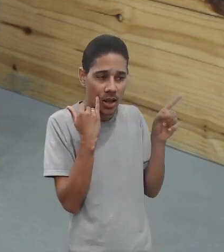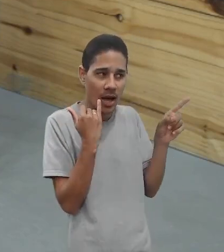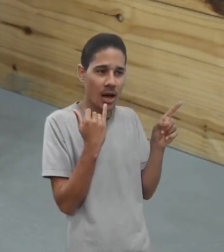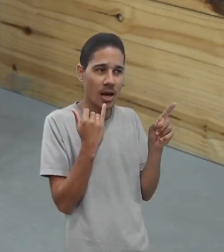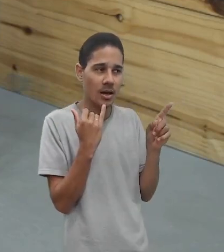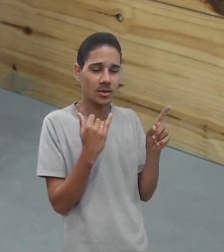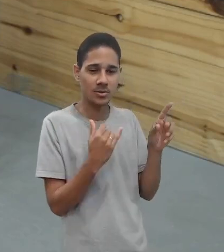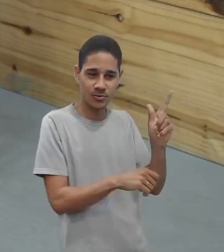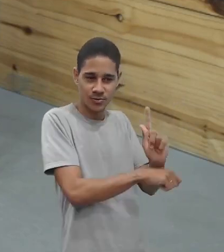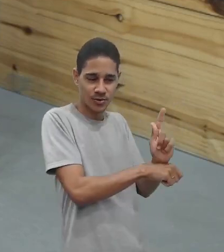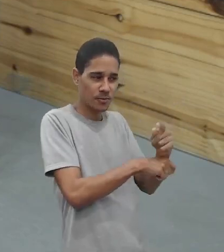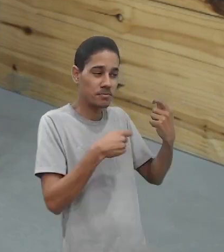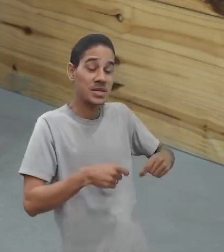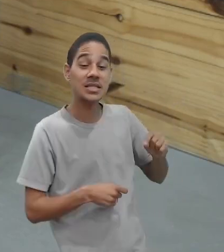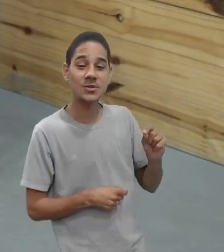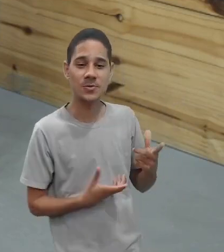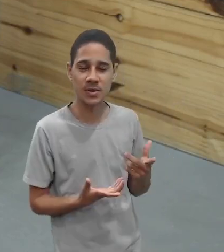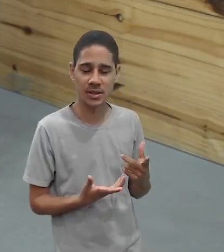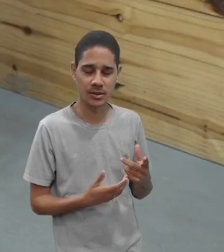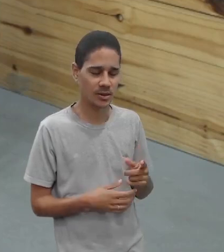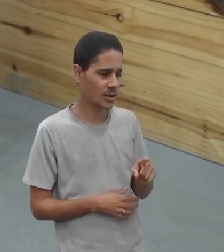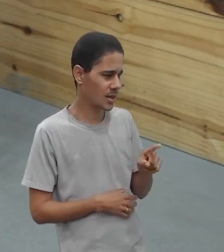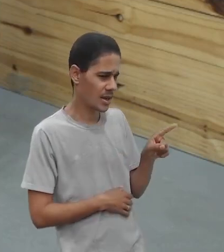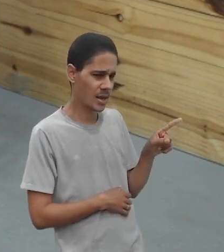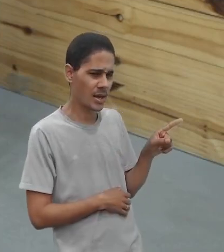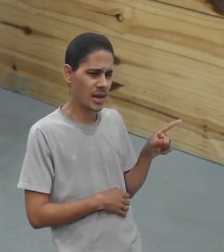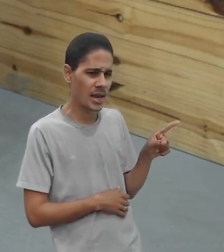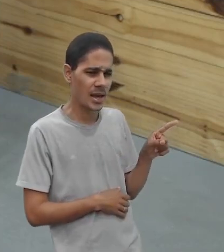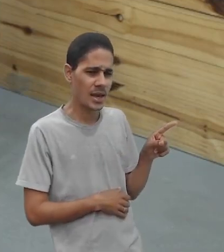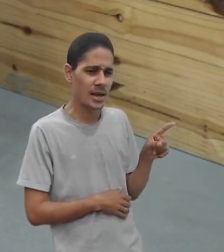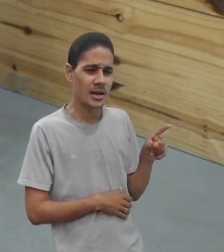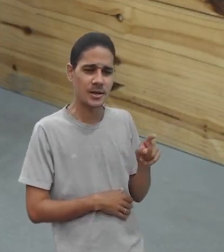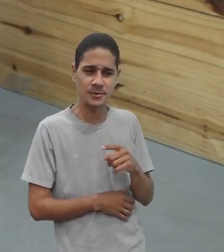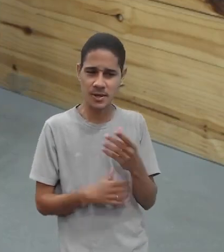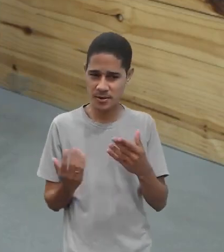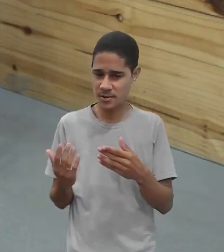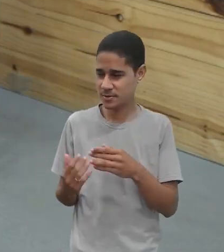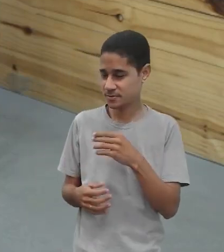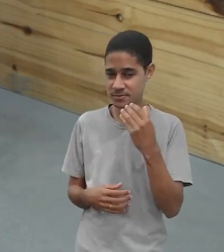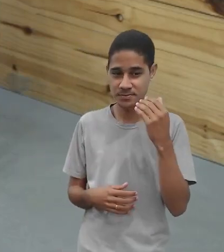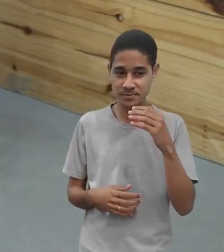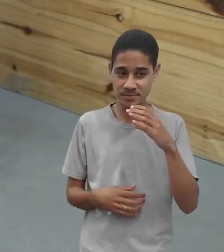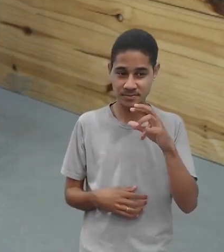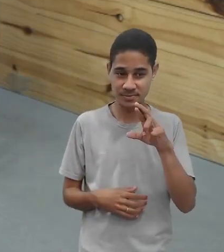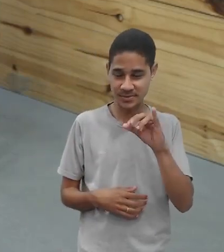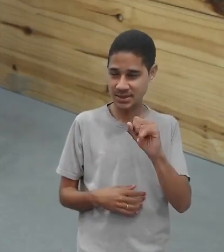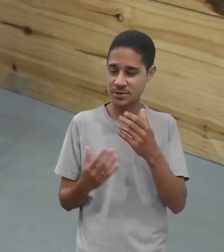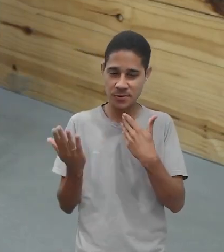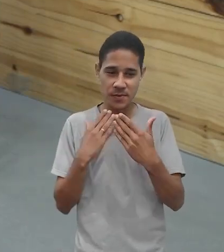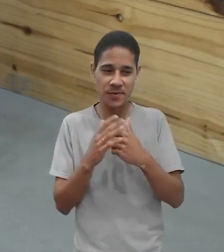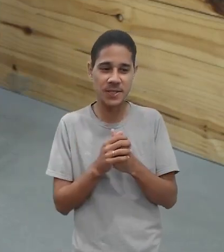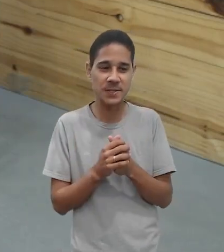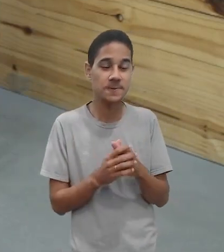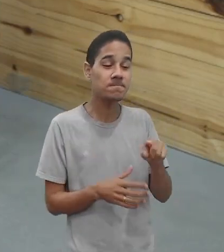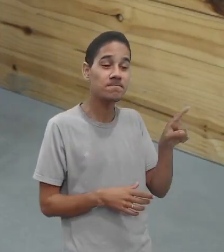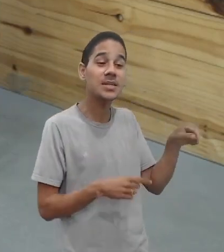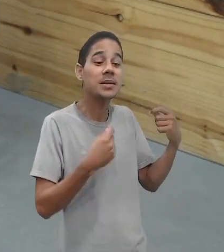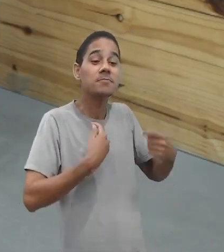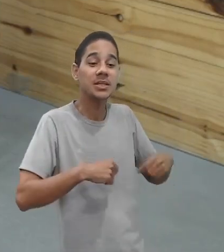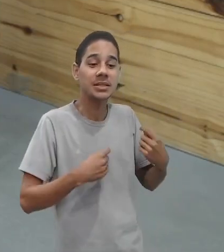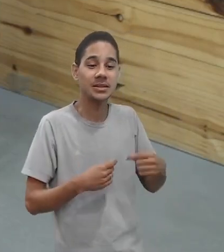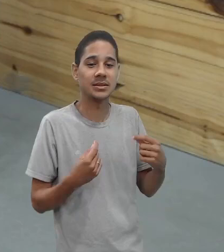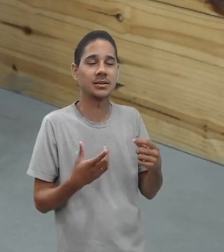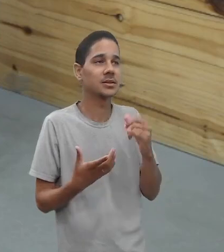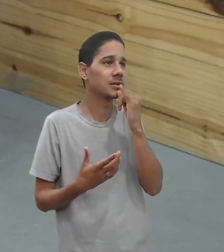necessitam. Será que eles precisam? A gente começa esse bate-papo agora, né, Cris? Será que eles precisam? Né? O dado, por exemplo, que tem